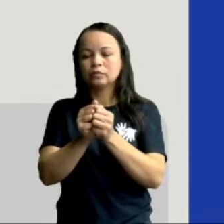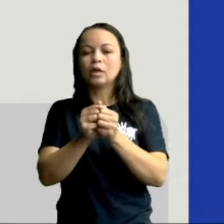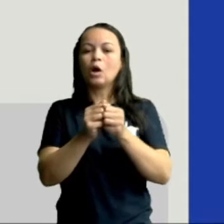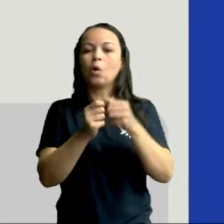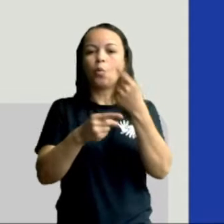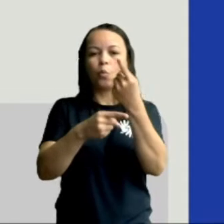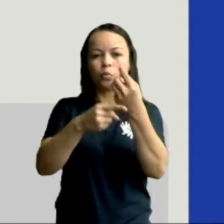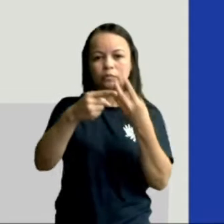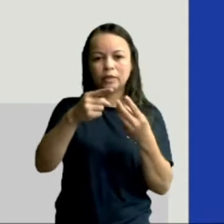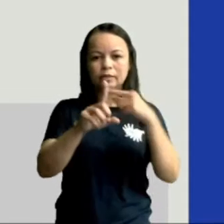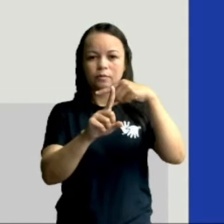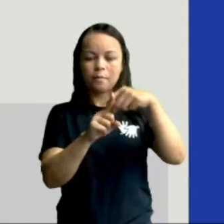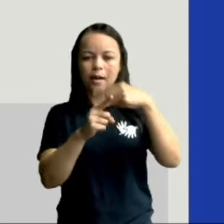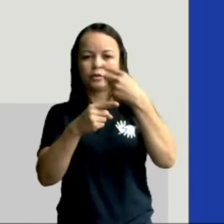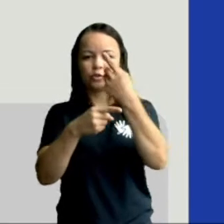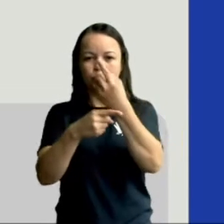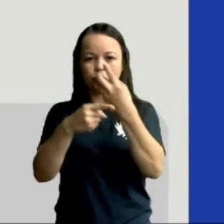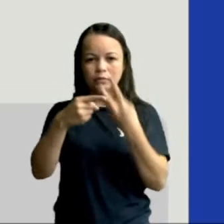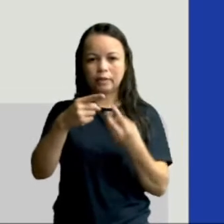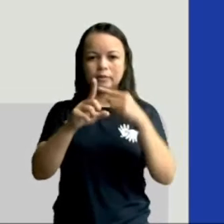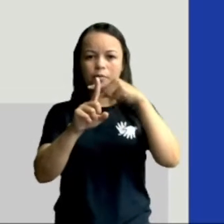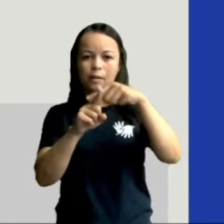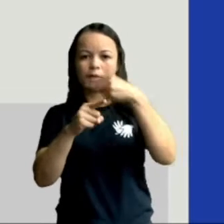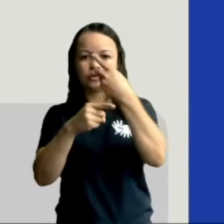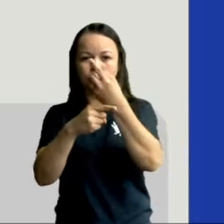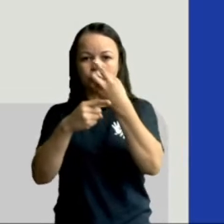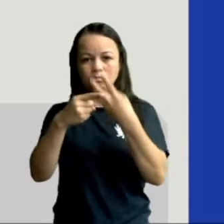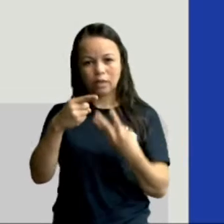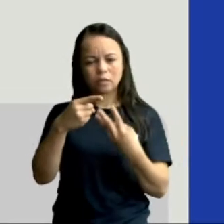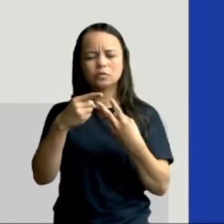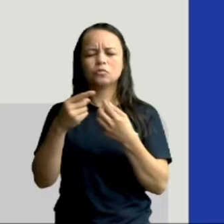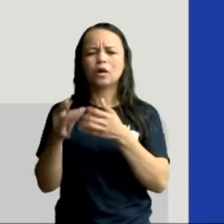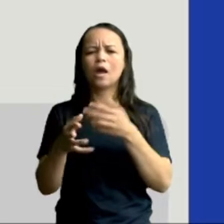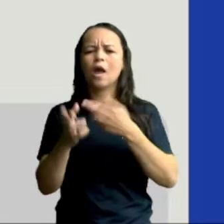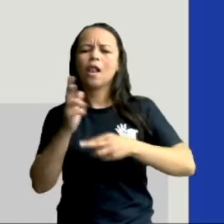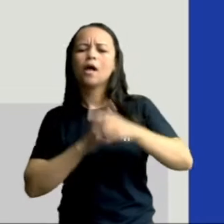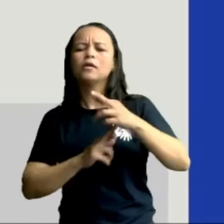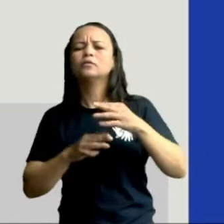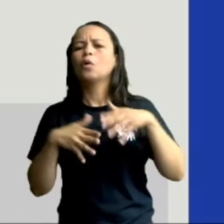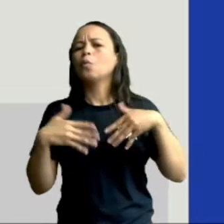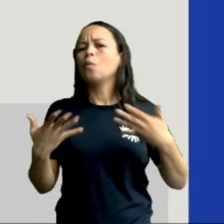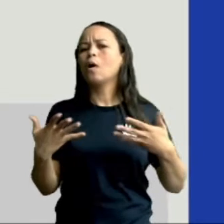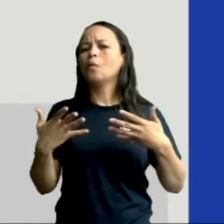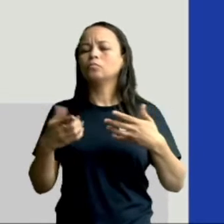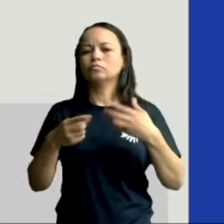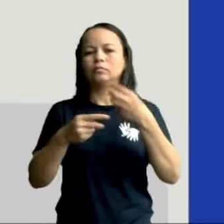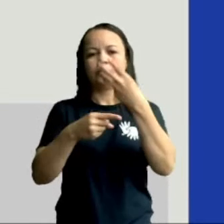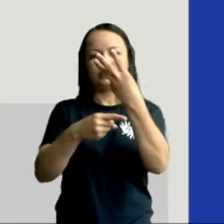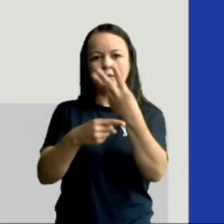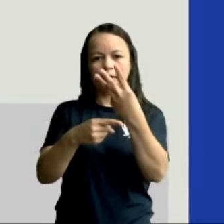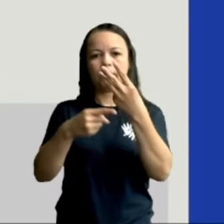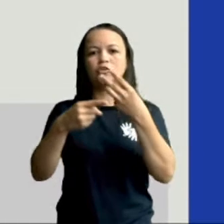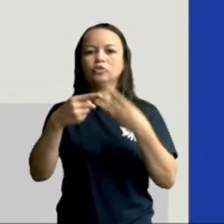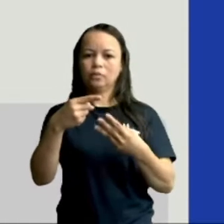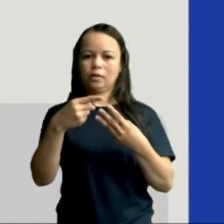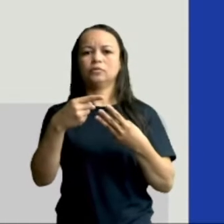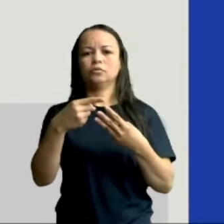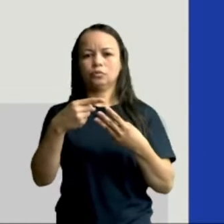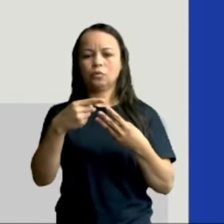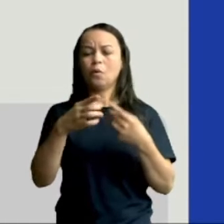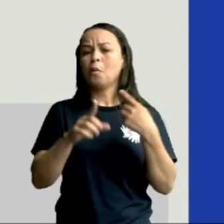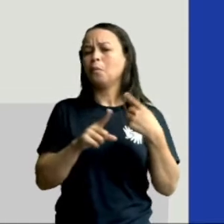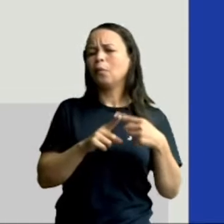1/3 mais 1/3 mais 1/3, que relação eu vou ter aí? Né? 3/3. Por que 3/3,